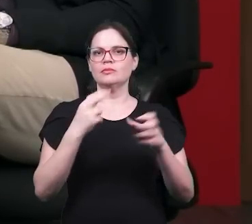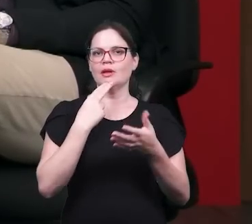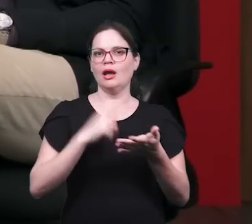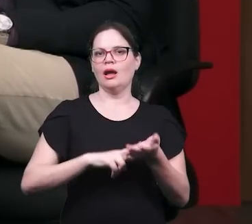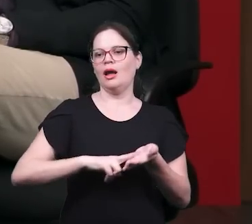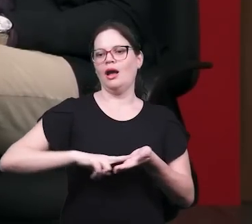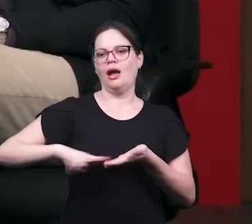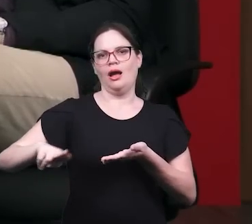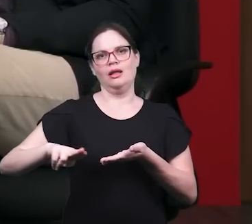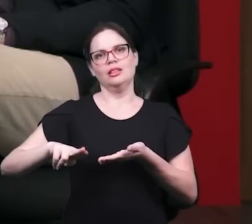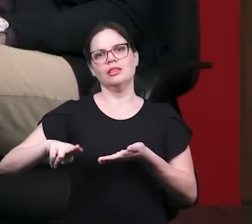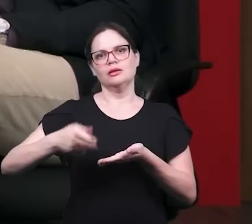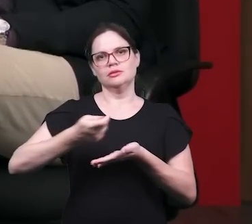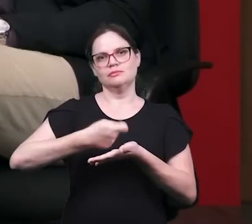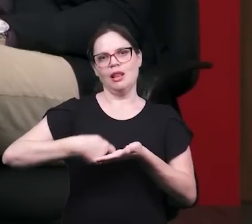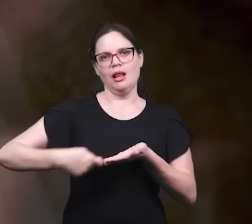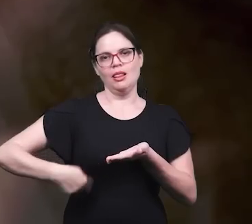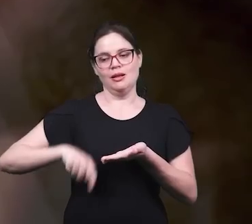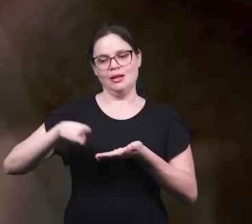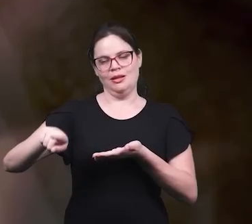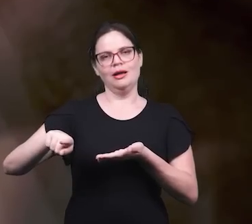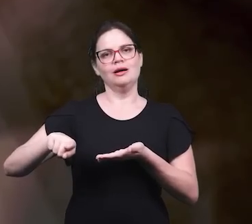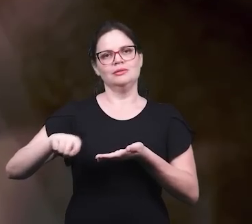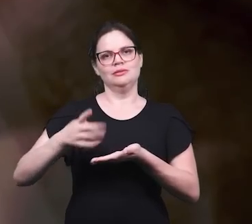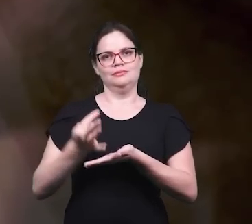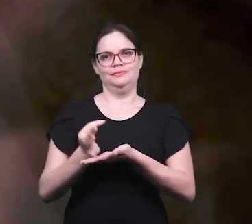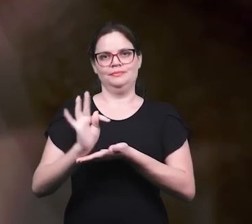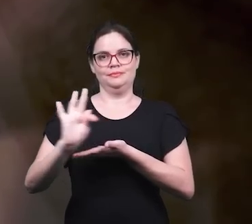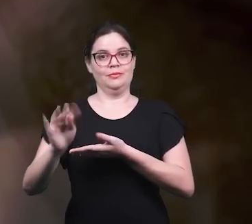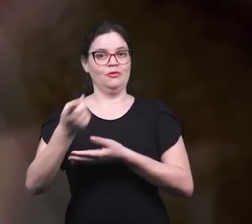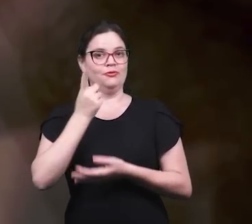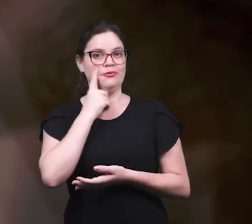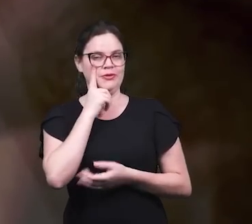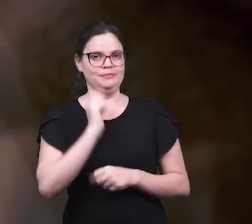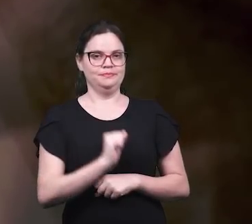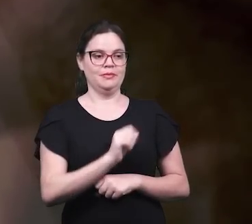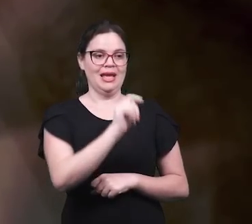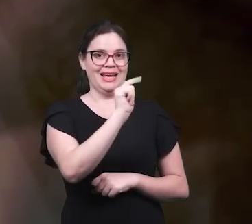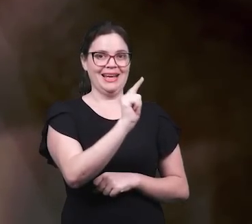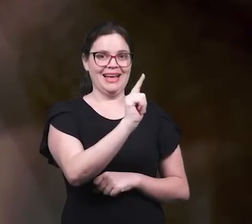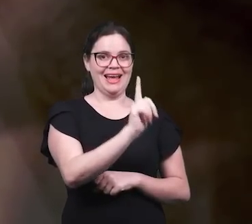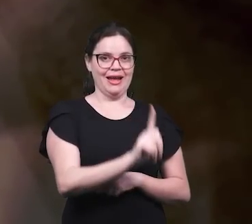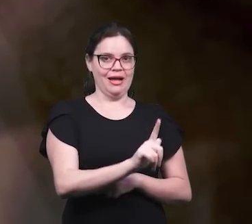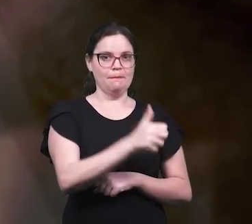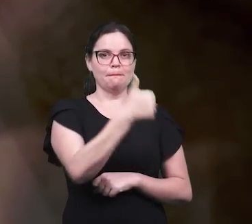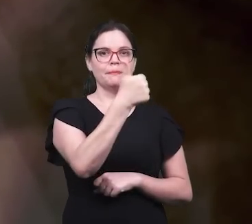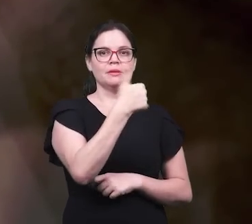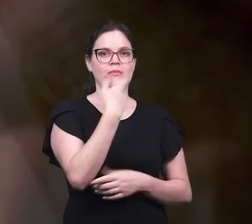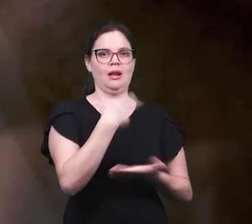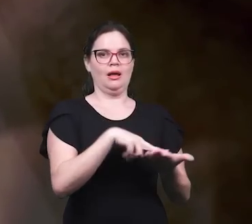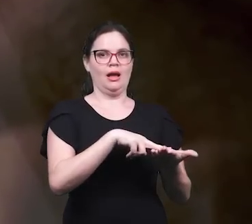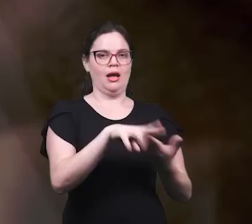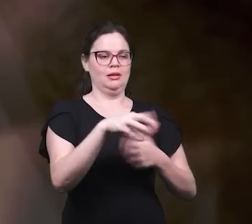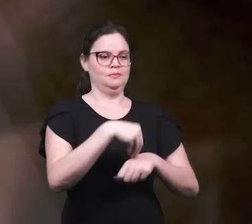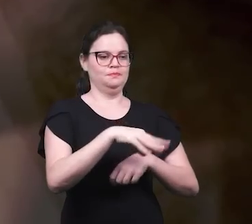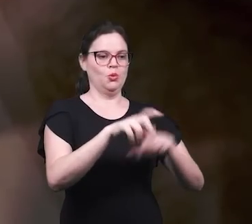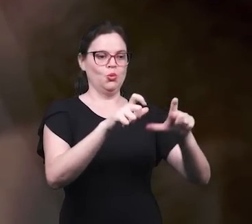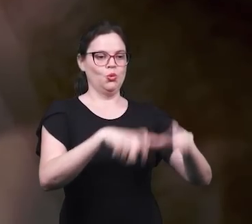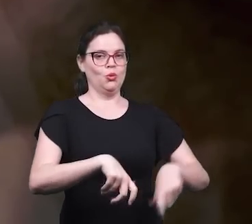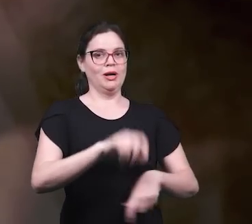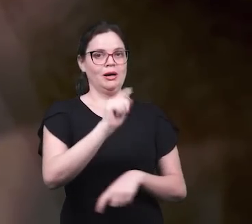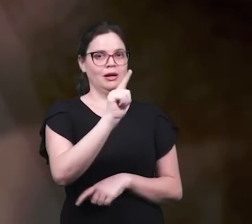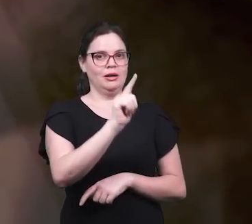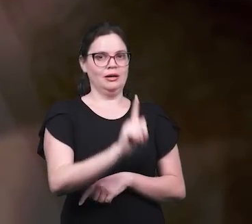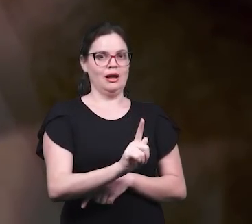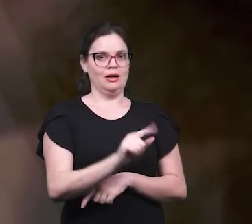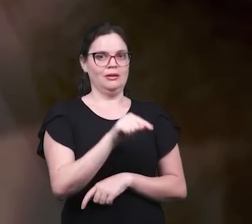cartas de Paulo, e olha só, cronologicamente, a carta aos Gálatas foi a primeira,